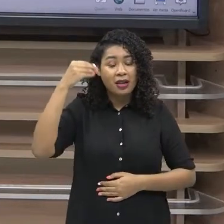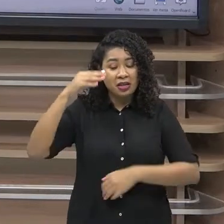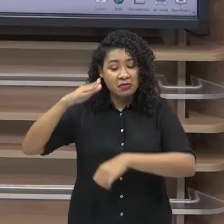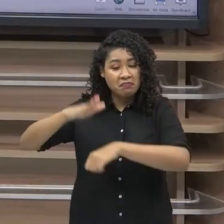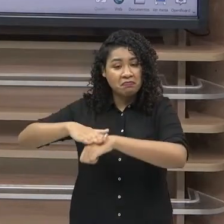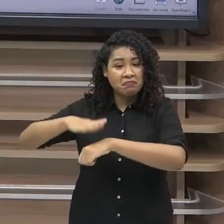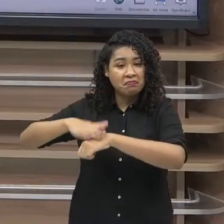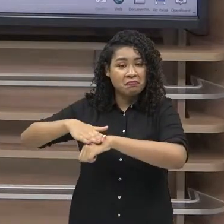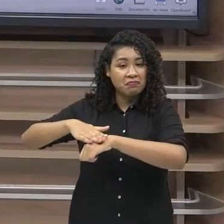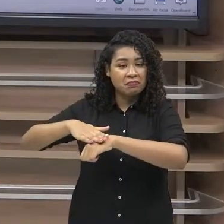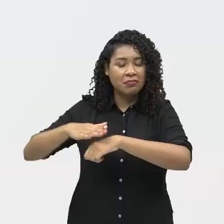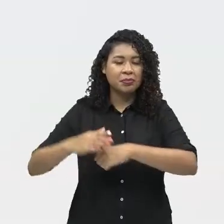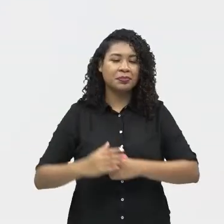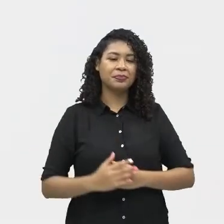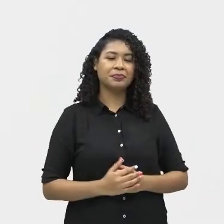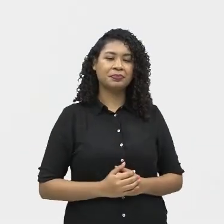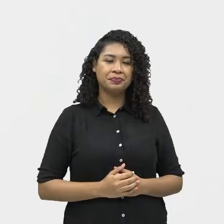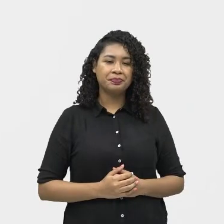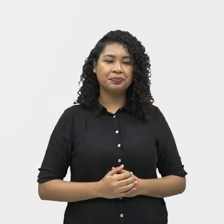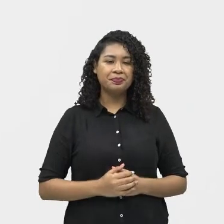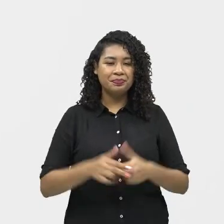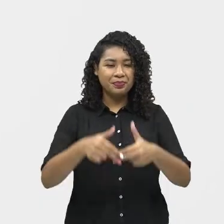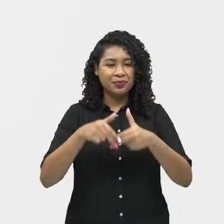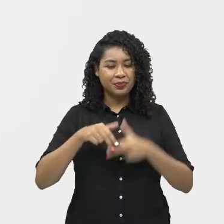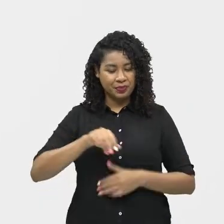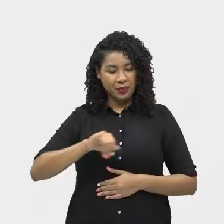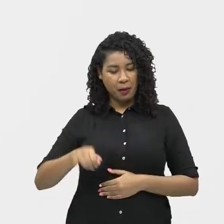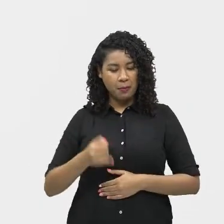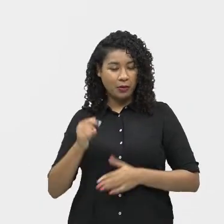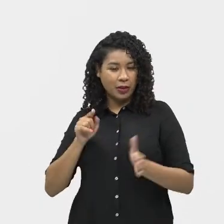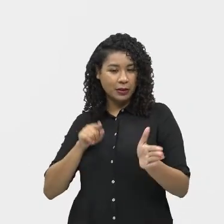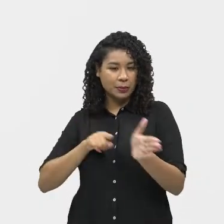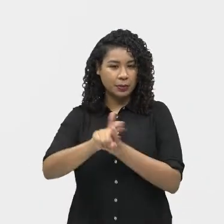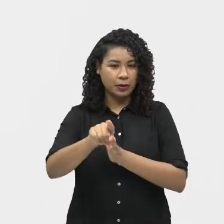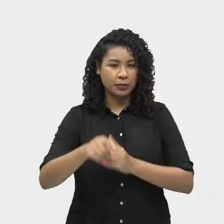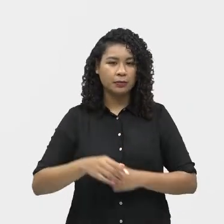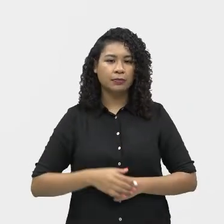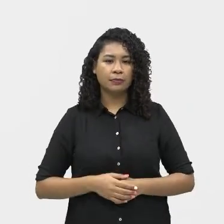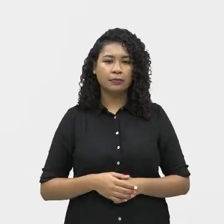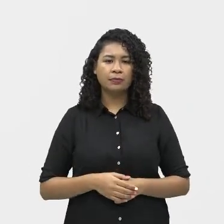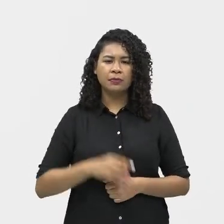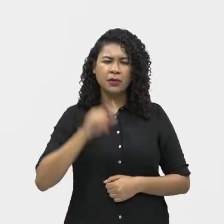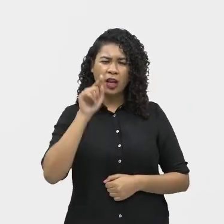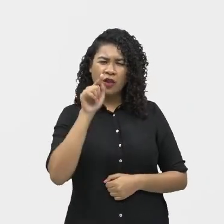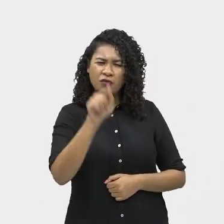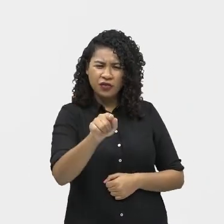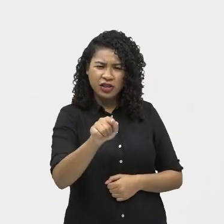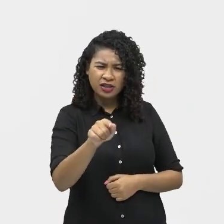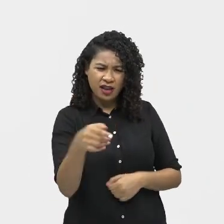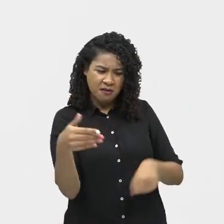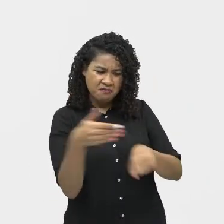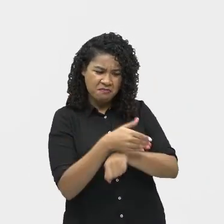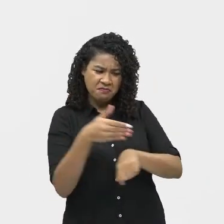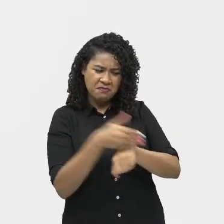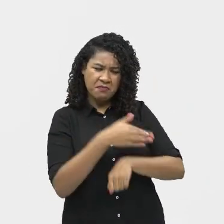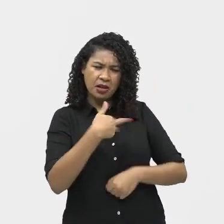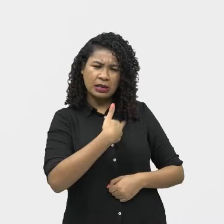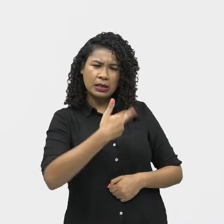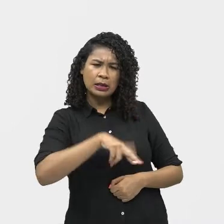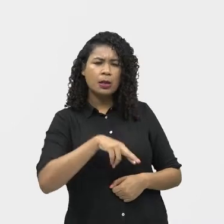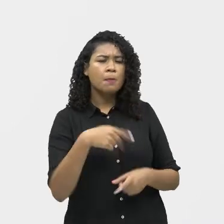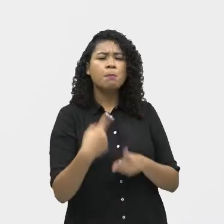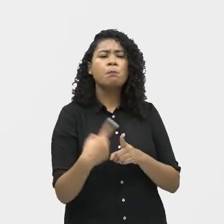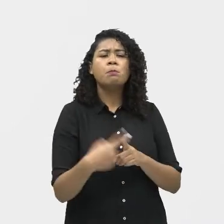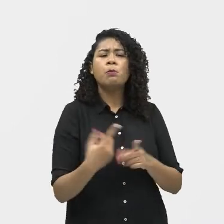aqui eu te lanço a seguinte pergunta. Por que você tem uma religião? Por exemplo, você